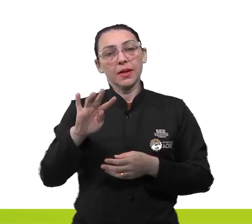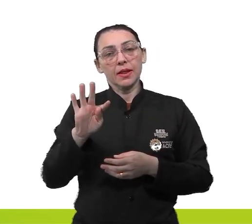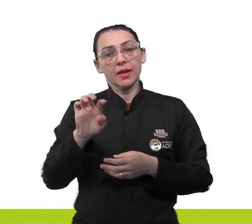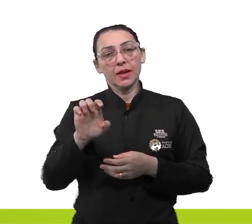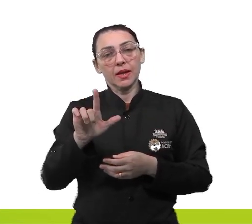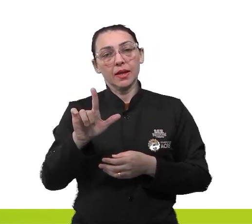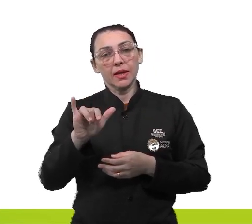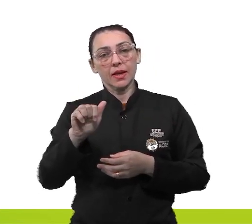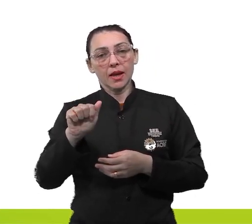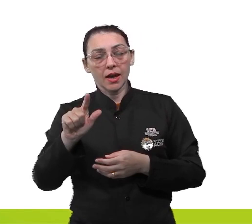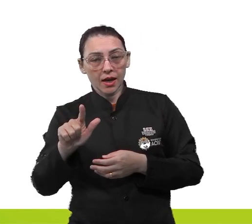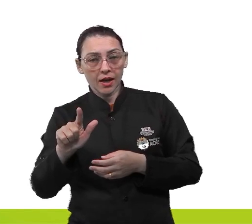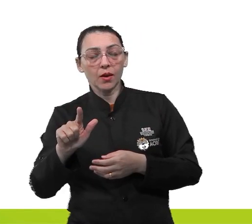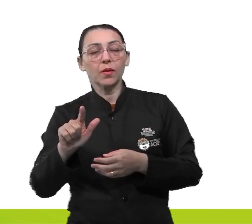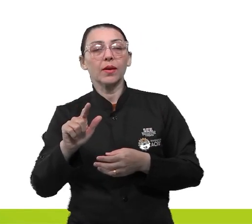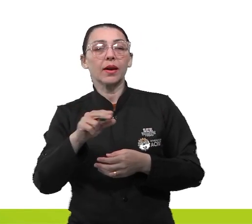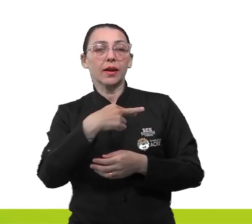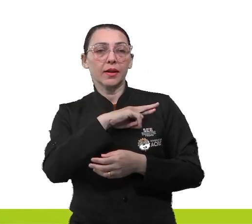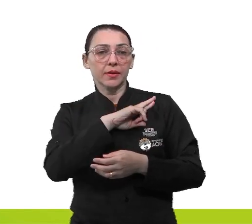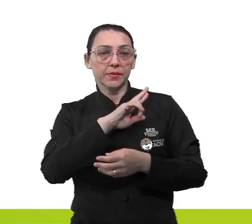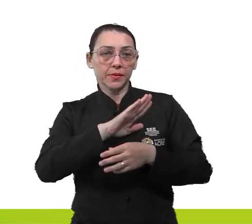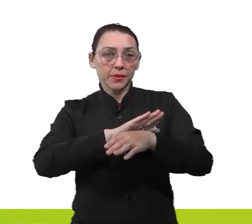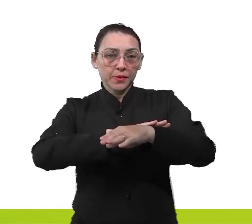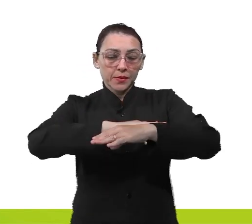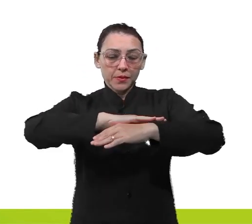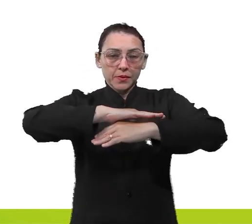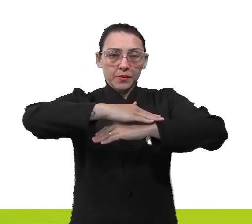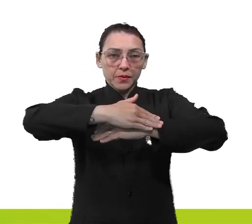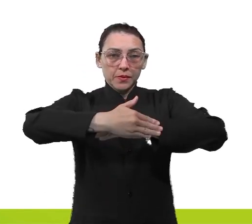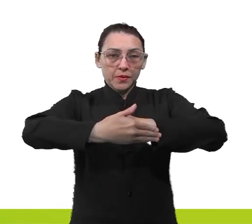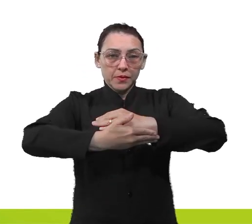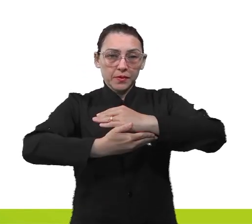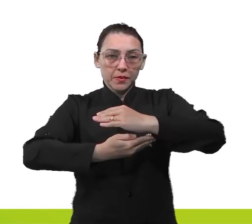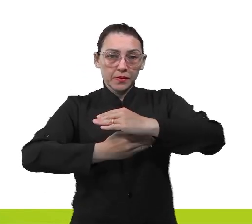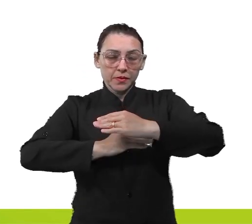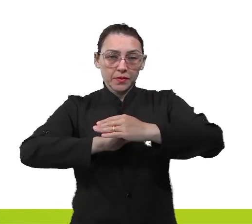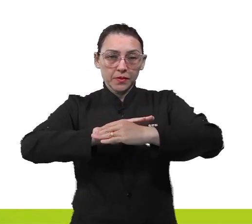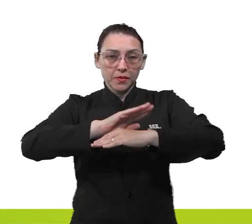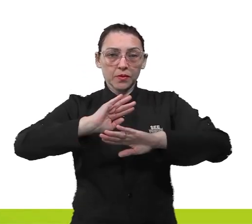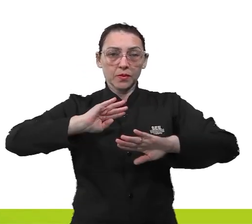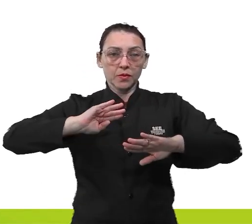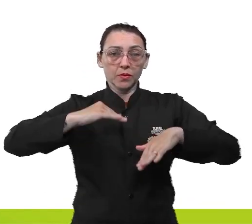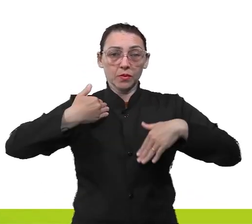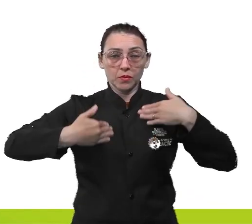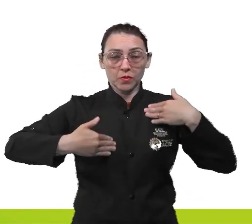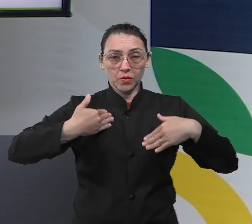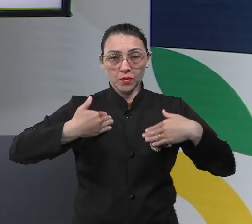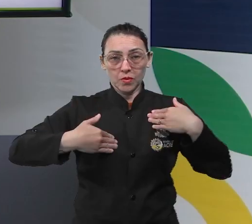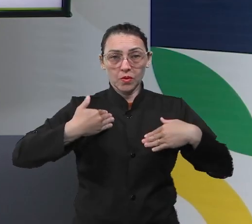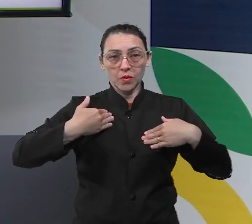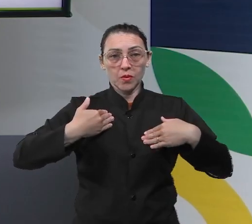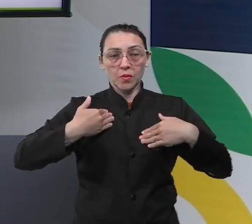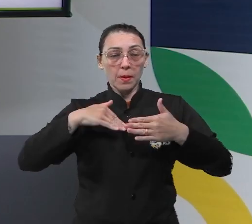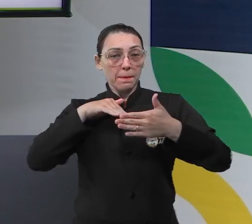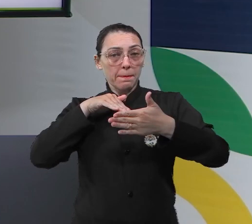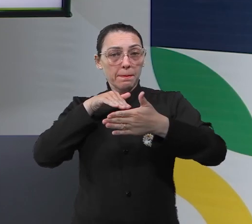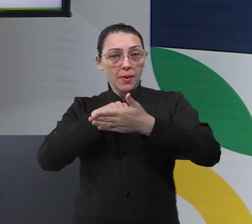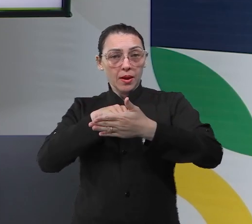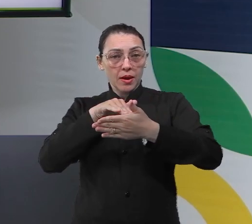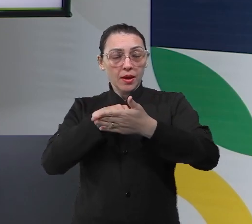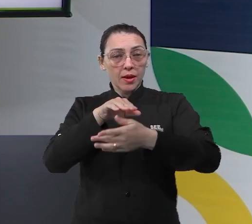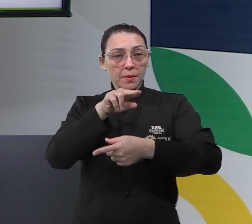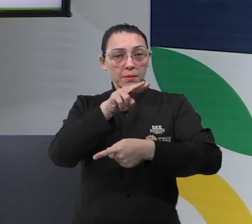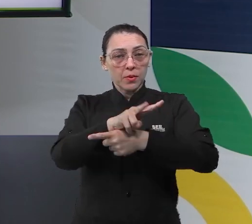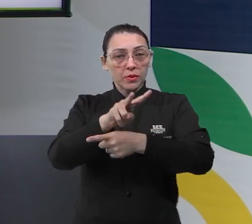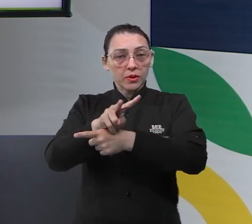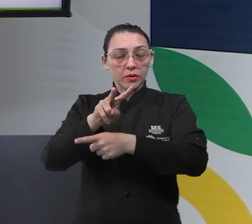epitelial, células que revestem, né, a superfície do corpo. Ela serve como uma barreira protetora